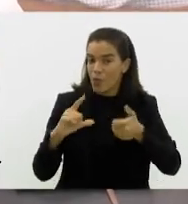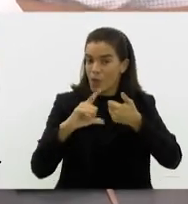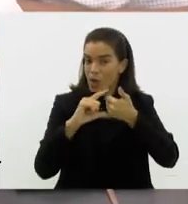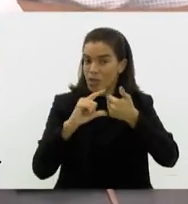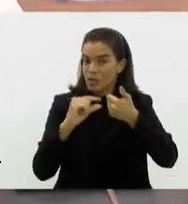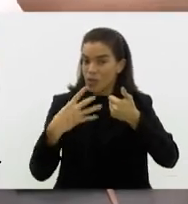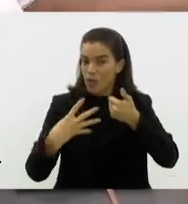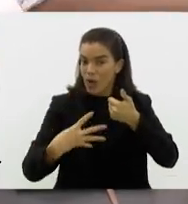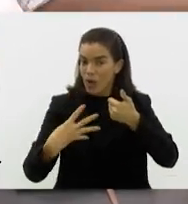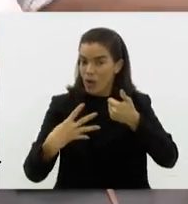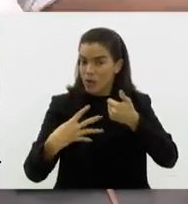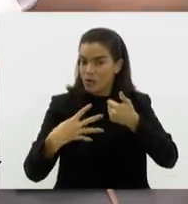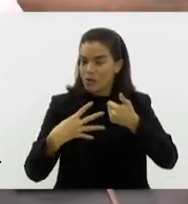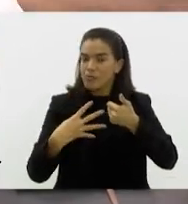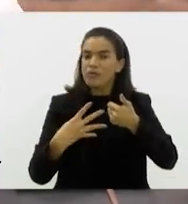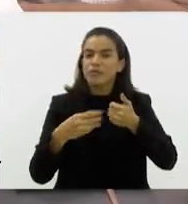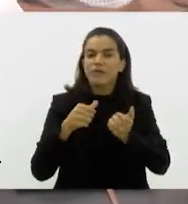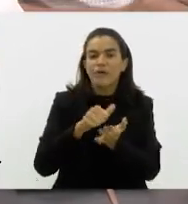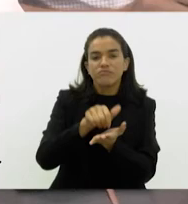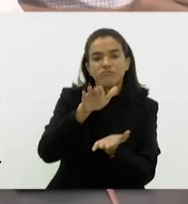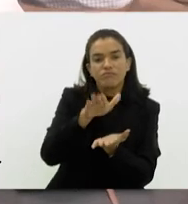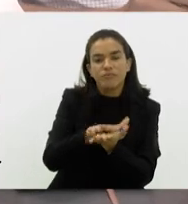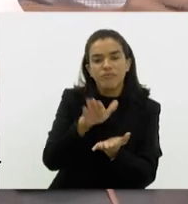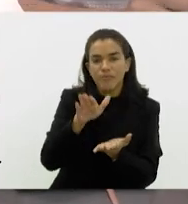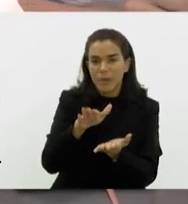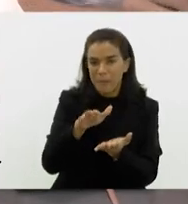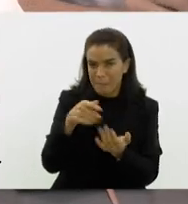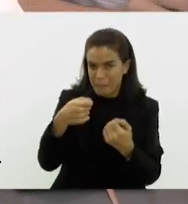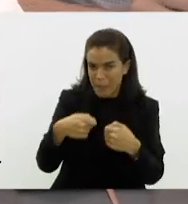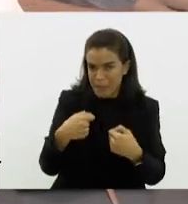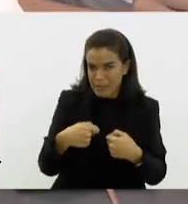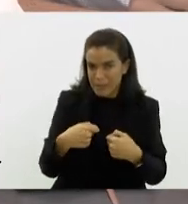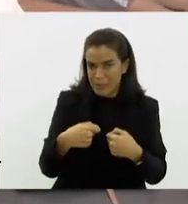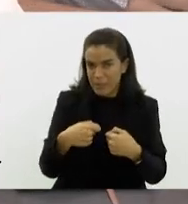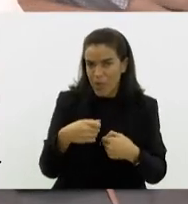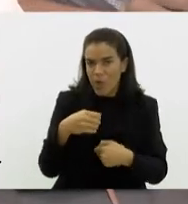4º, que Vossa Excelência estabelece a multa, não deveria ser em UFIR?